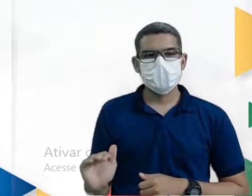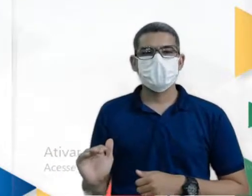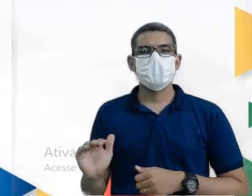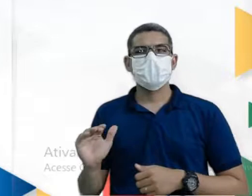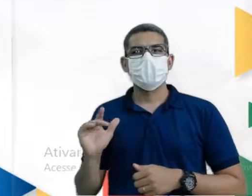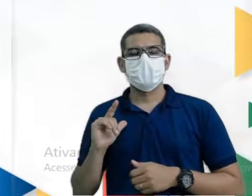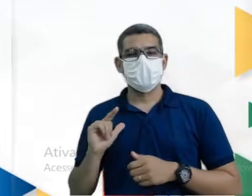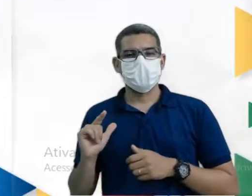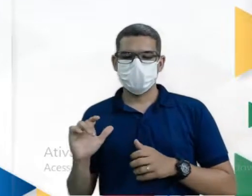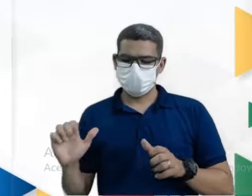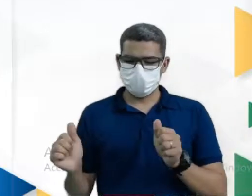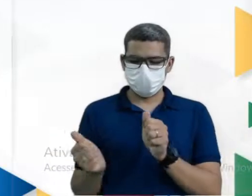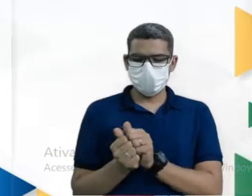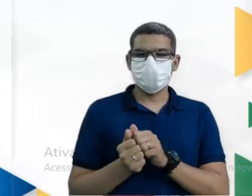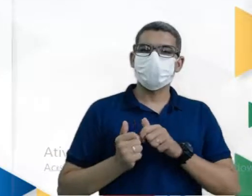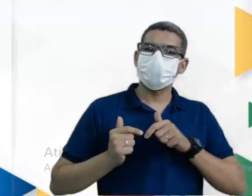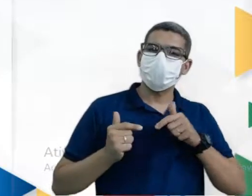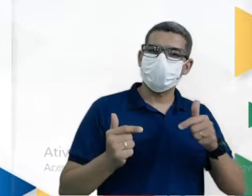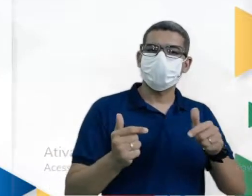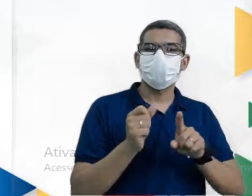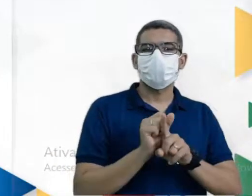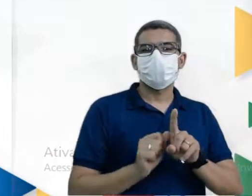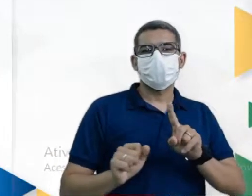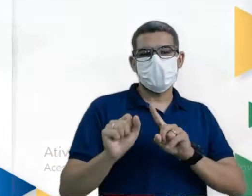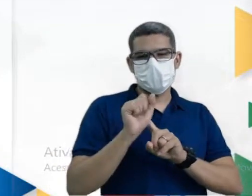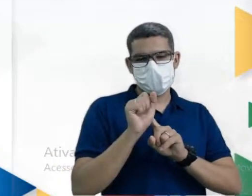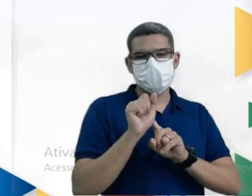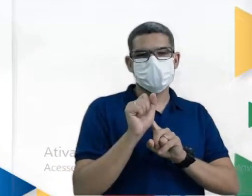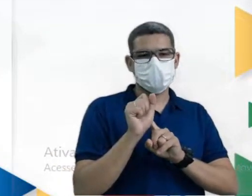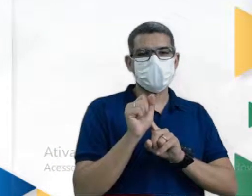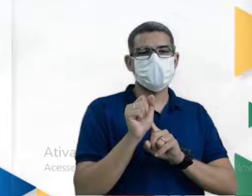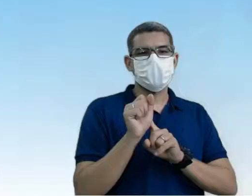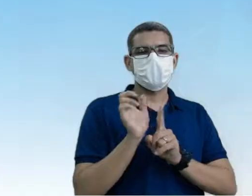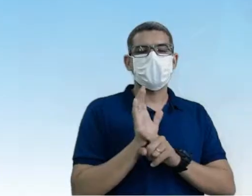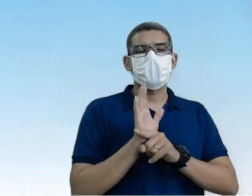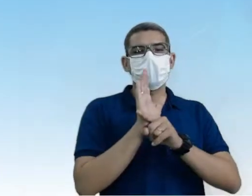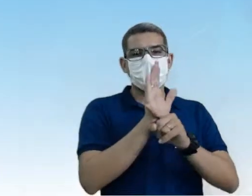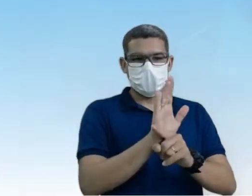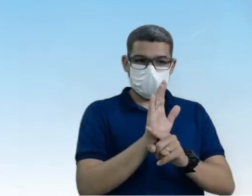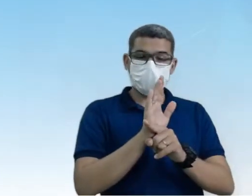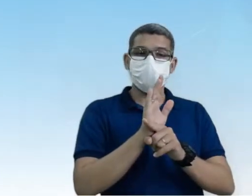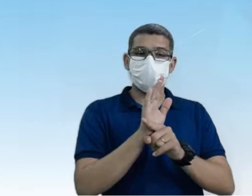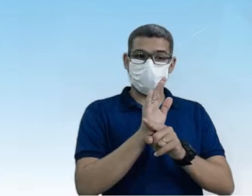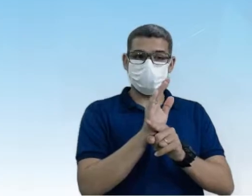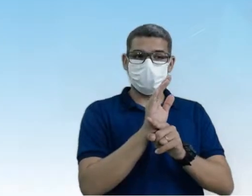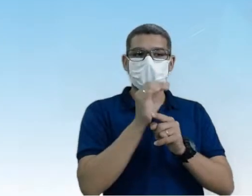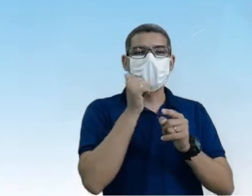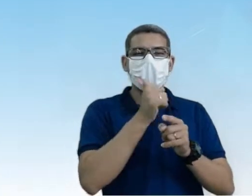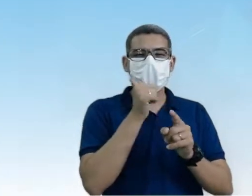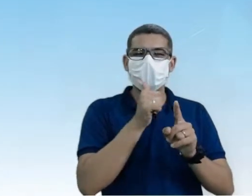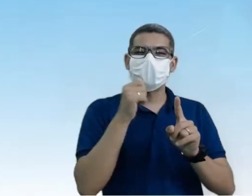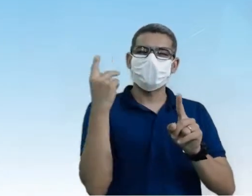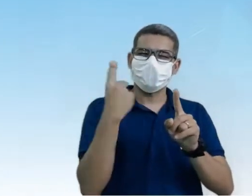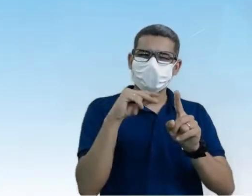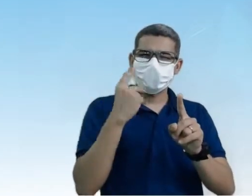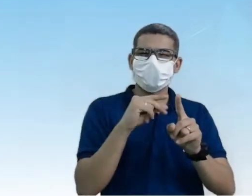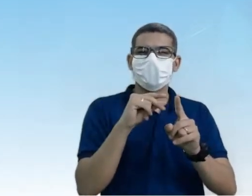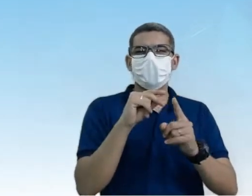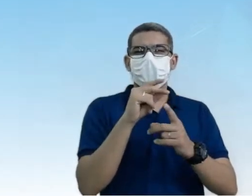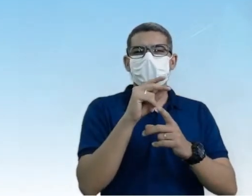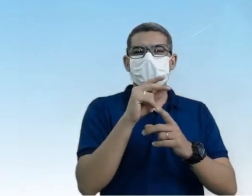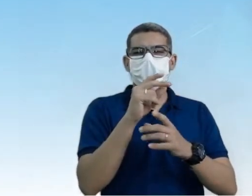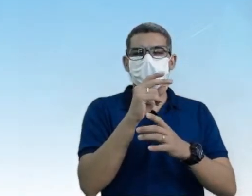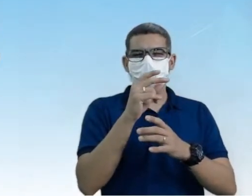da luta social no seu dia a dia também, para a gente reduzir a violência contra a mulher e, claro,